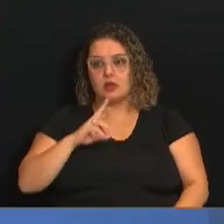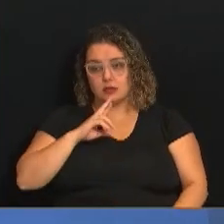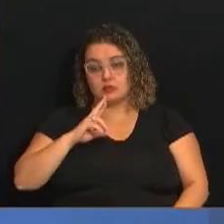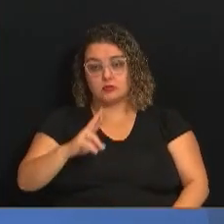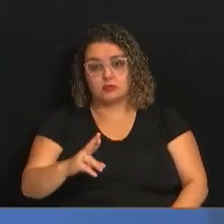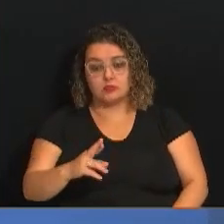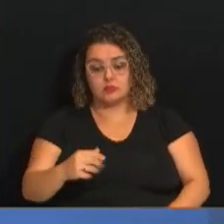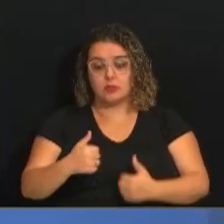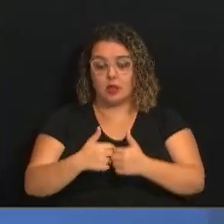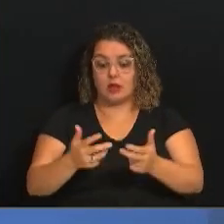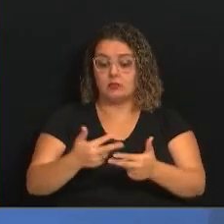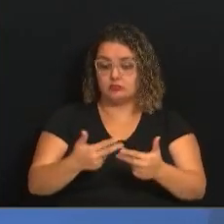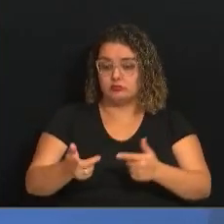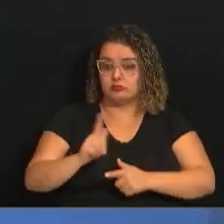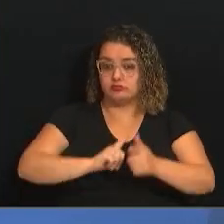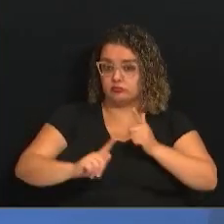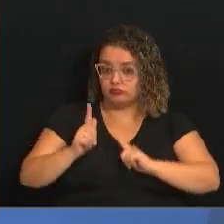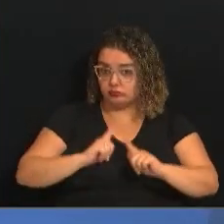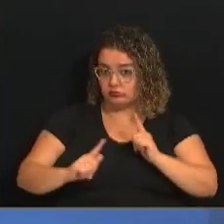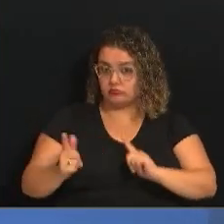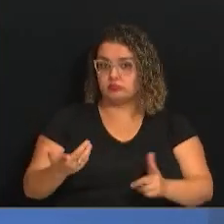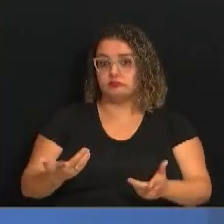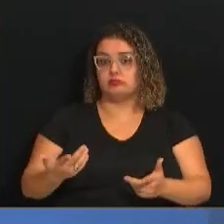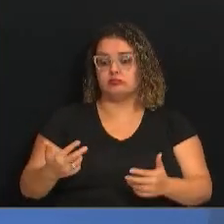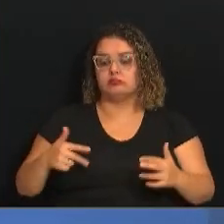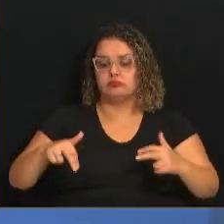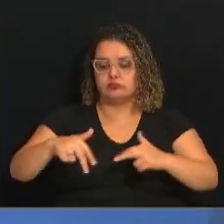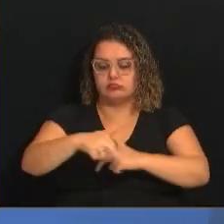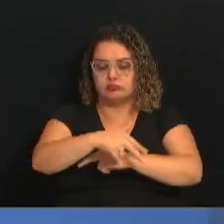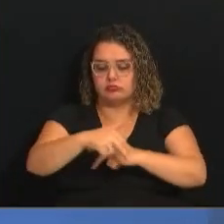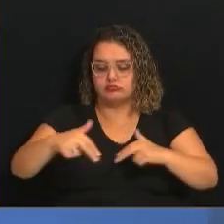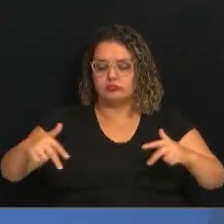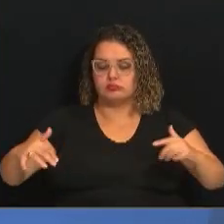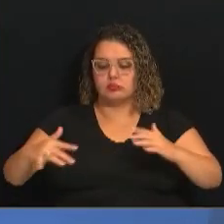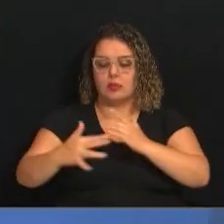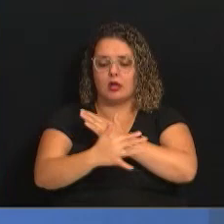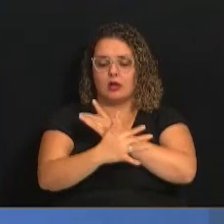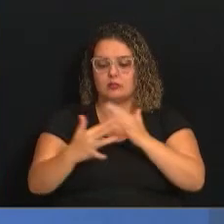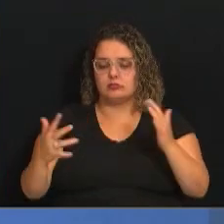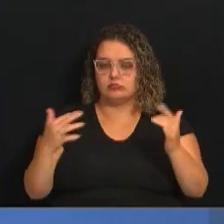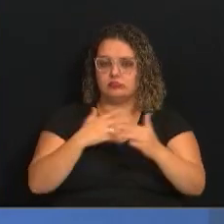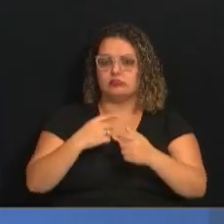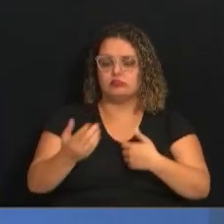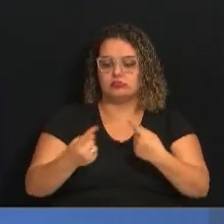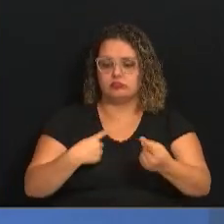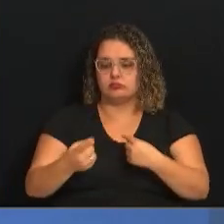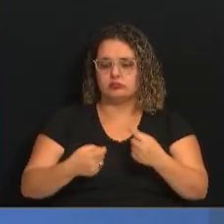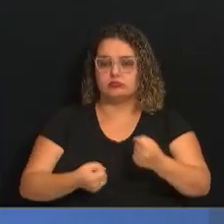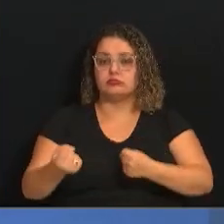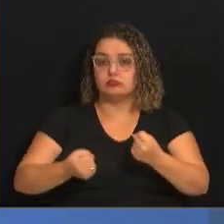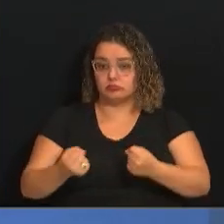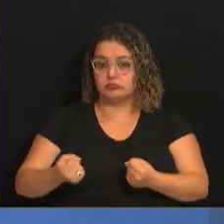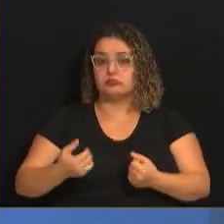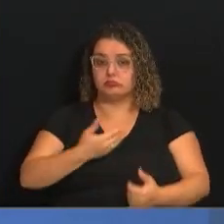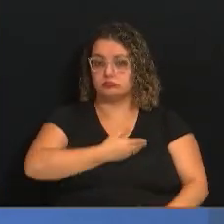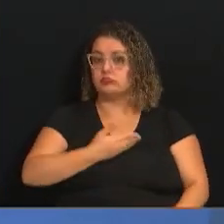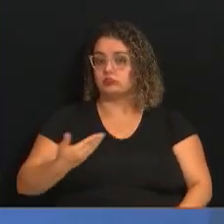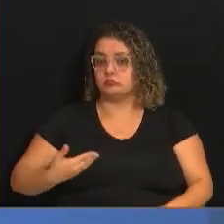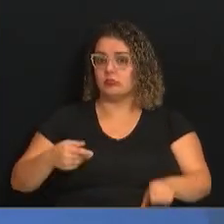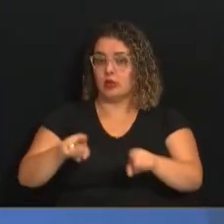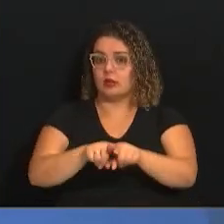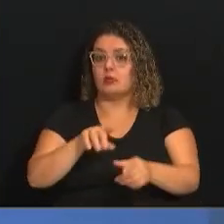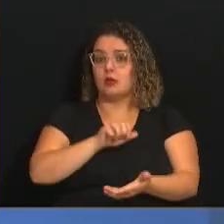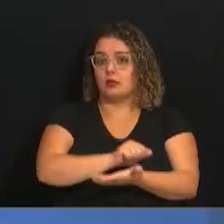circulação, gerenciamento do transporte coletivo e outras modalidades de interesse público, inclusive os transportes por